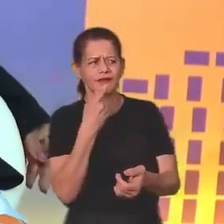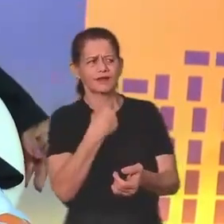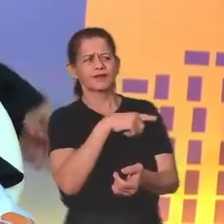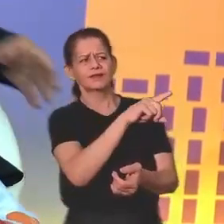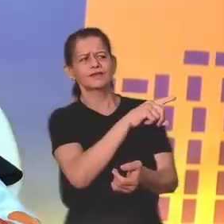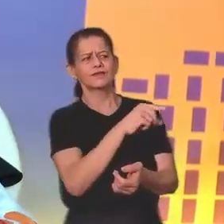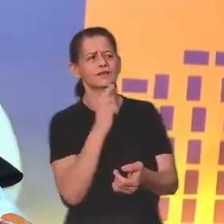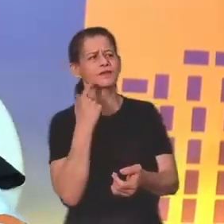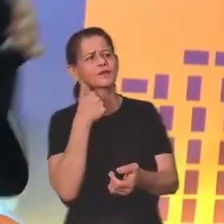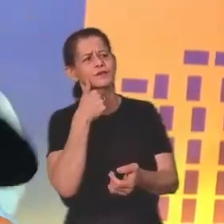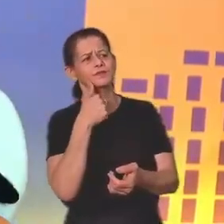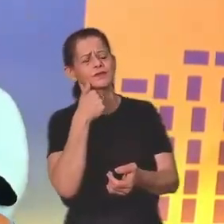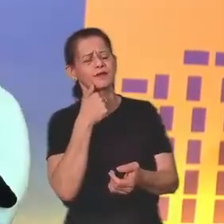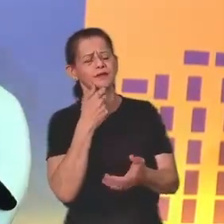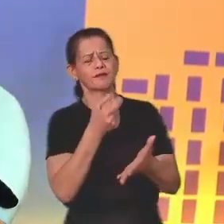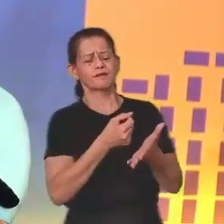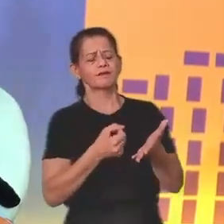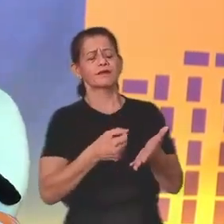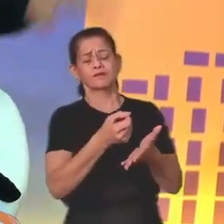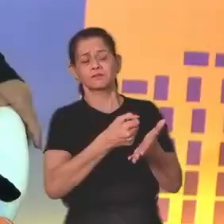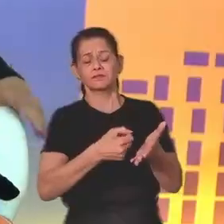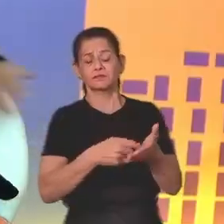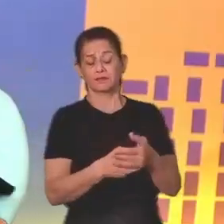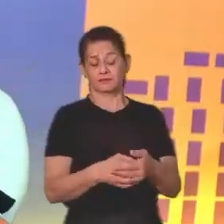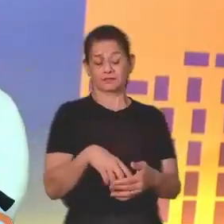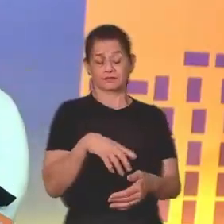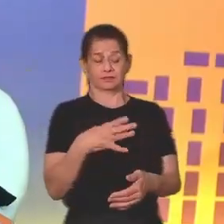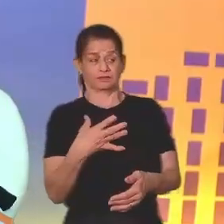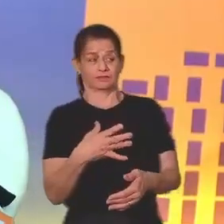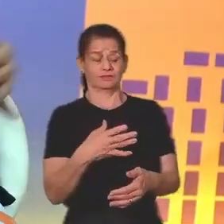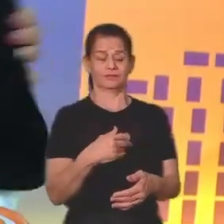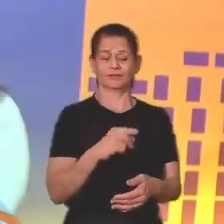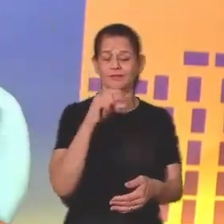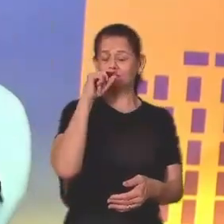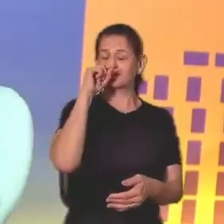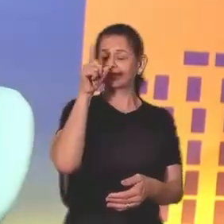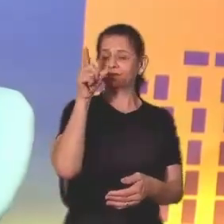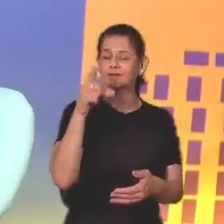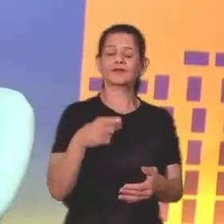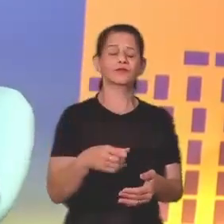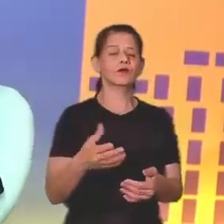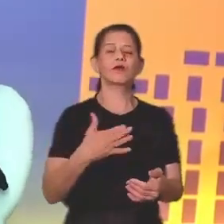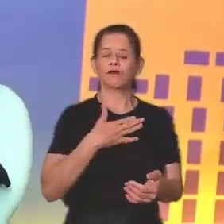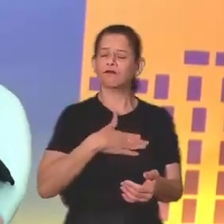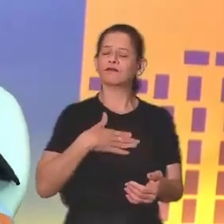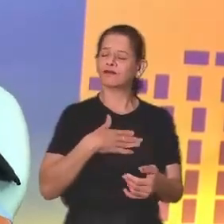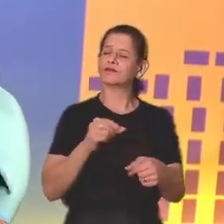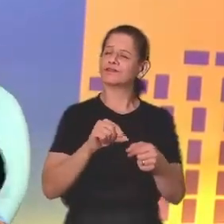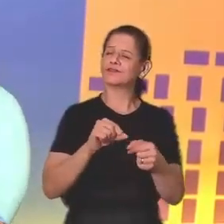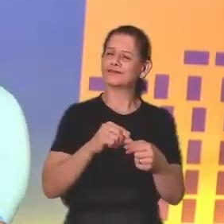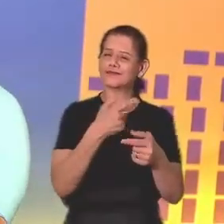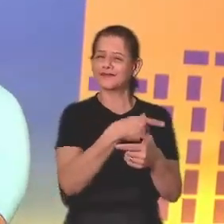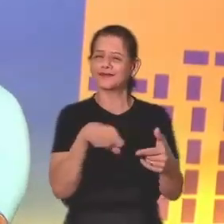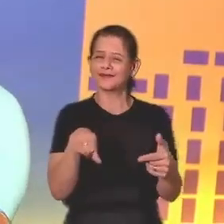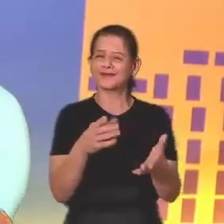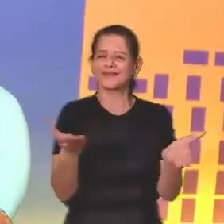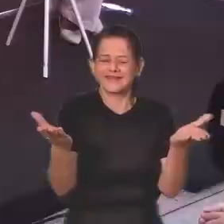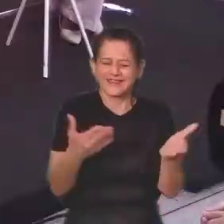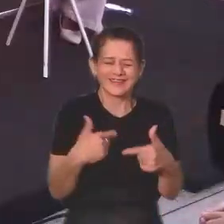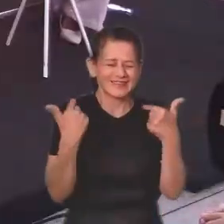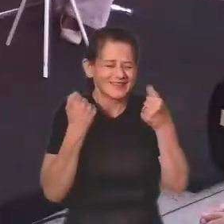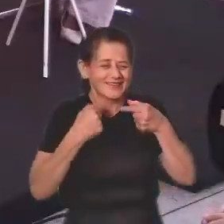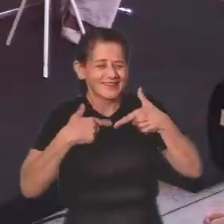é escritora, nem então com aquele ar de deboche, mas eu gosto de fazer isso, viu? É bom demais.